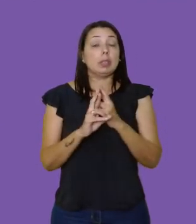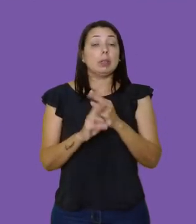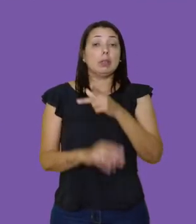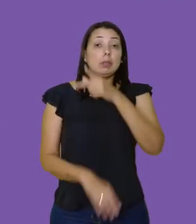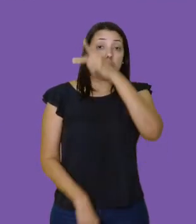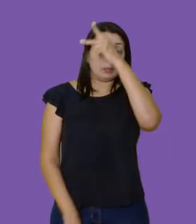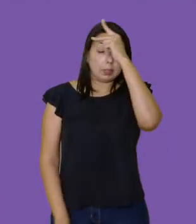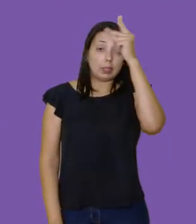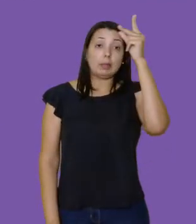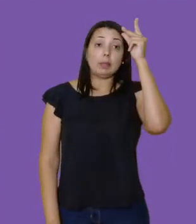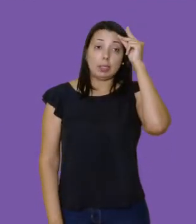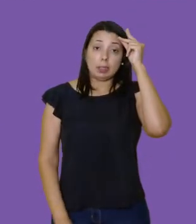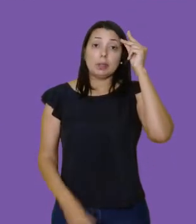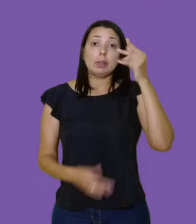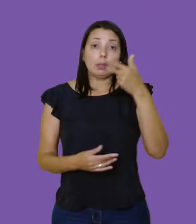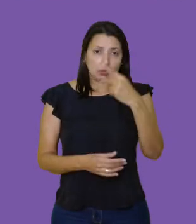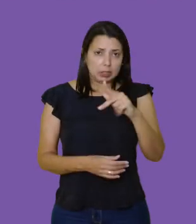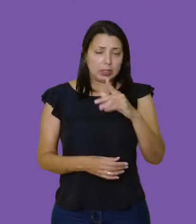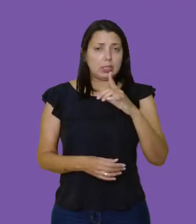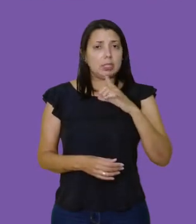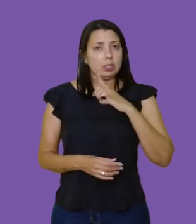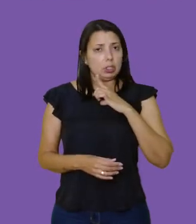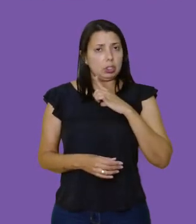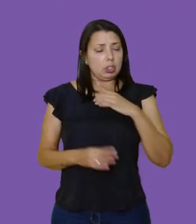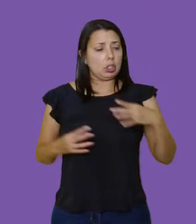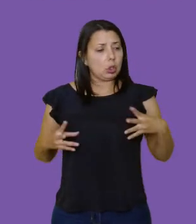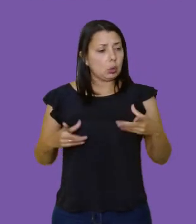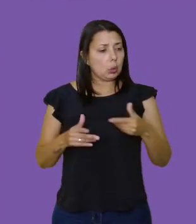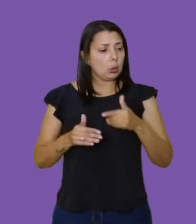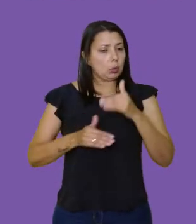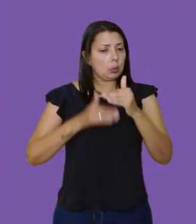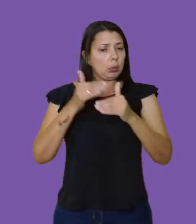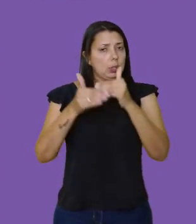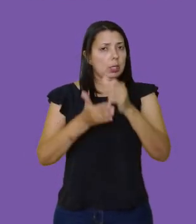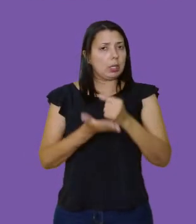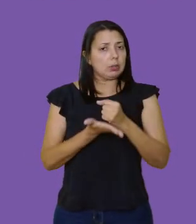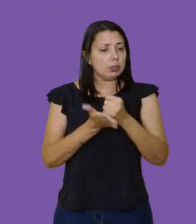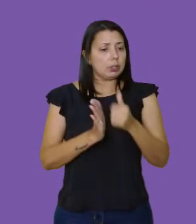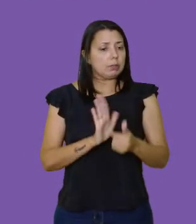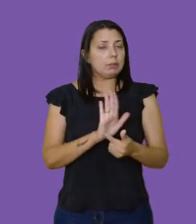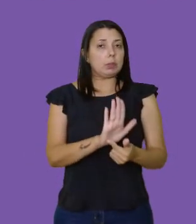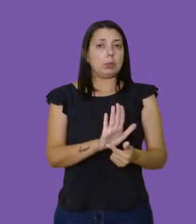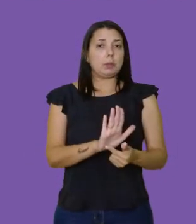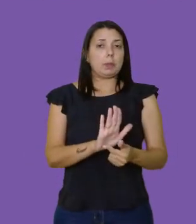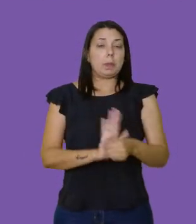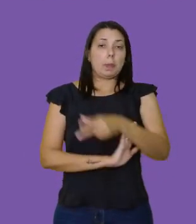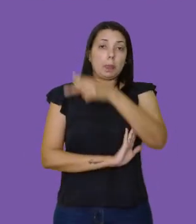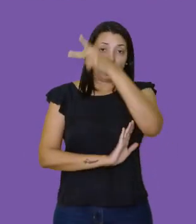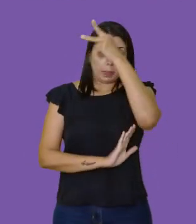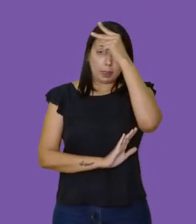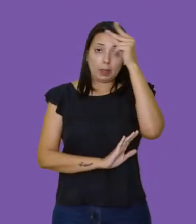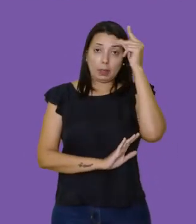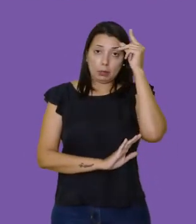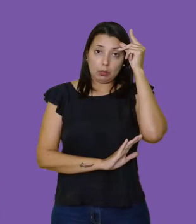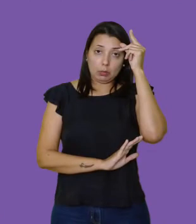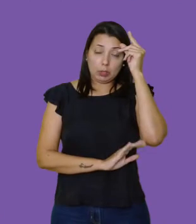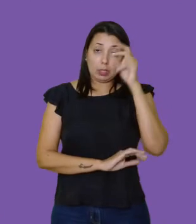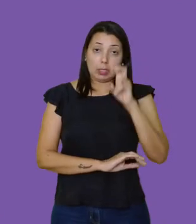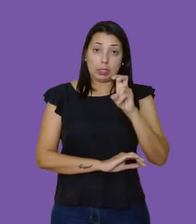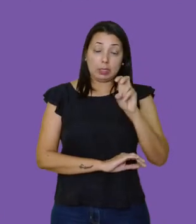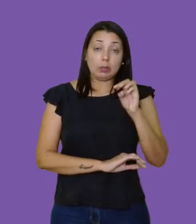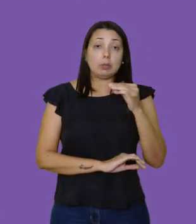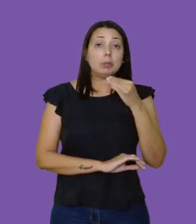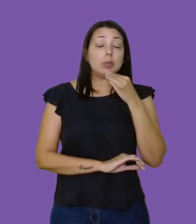prefeitos. Né? Você tinha todo um processo de cooperação com as prefeituras nos